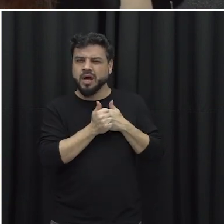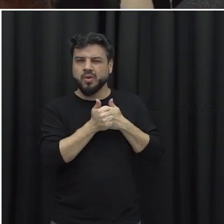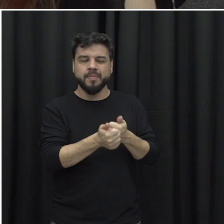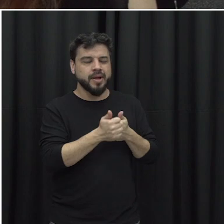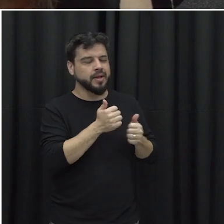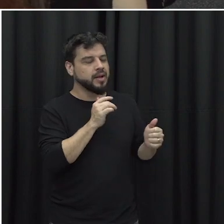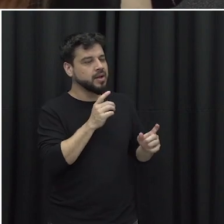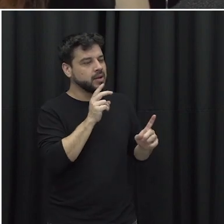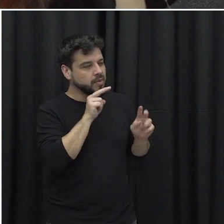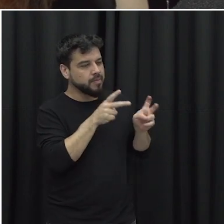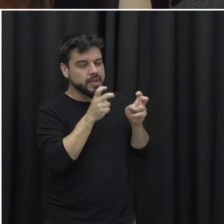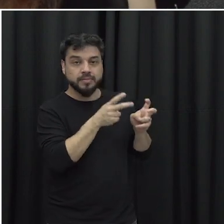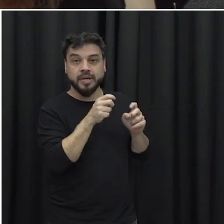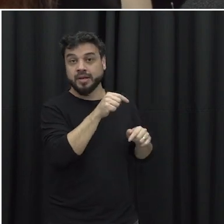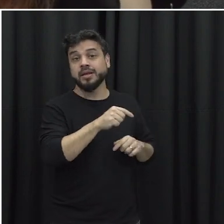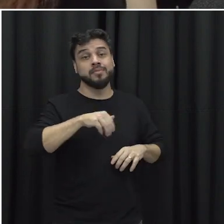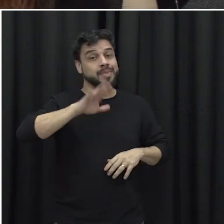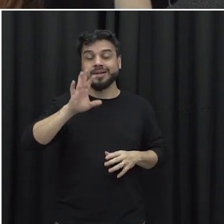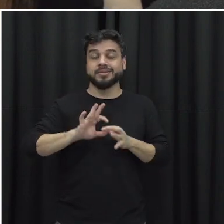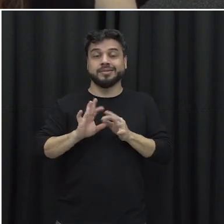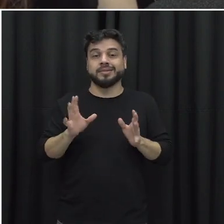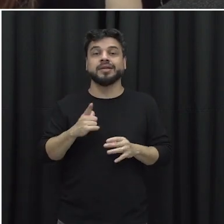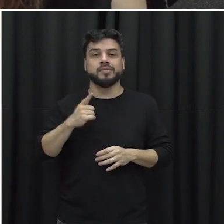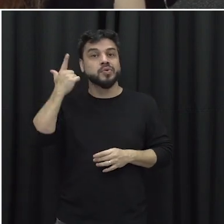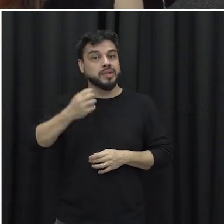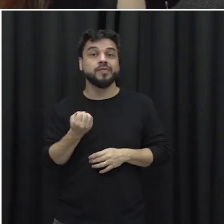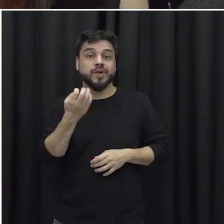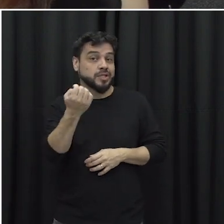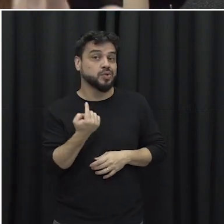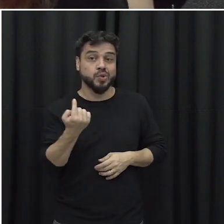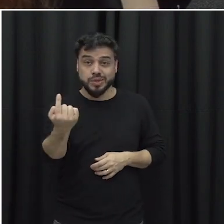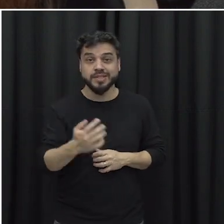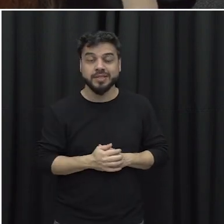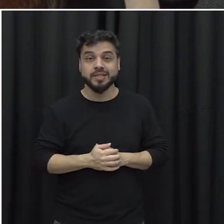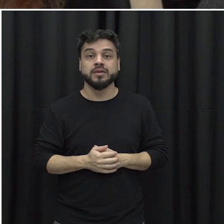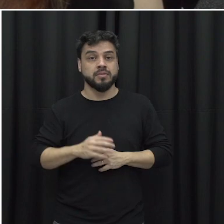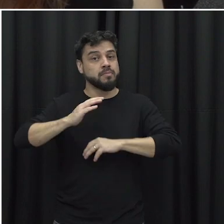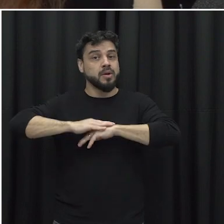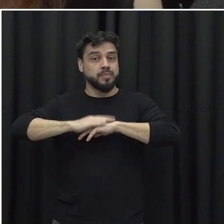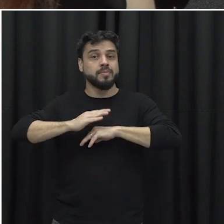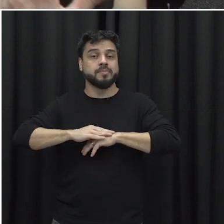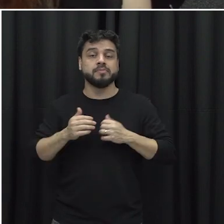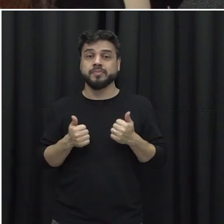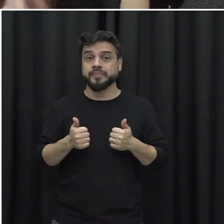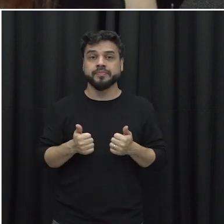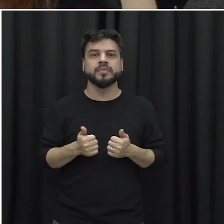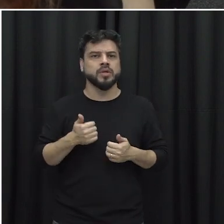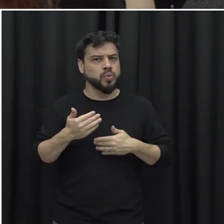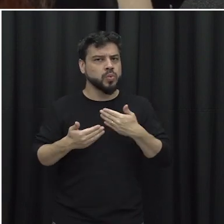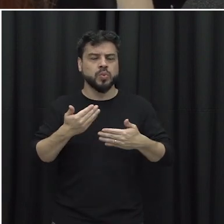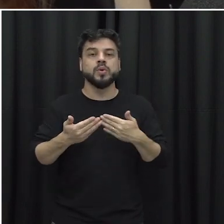paciente. Hoje ele é totalmente independente, ele já viaja sozinho, é um paciente que tem autonomia, que continua fazendo